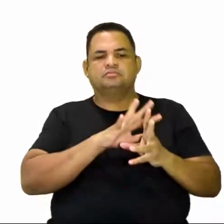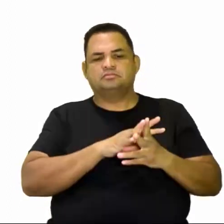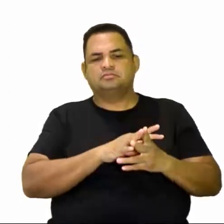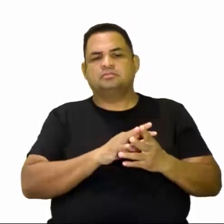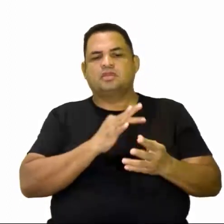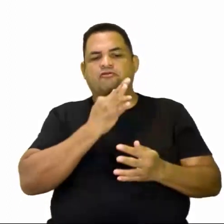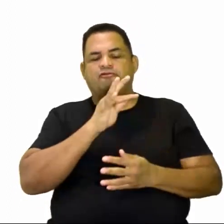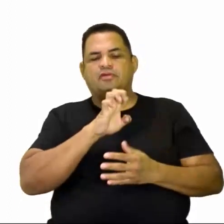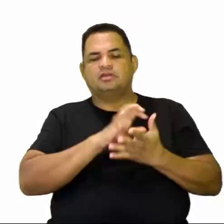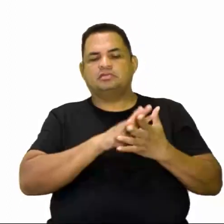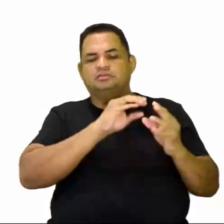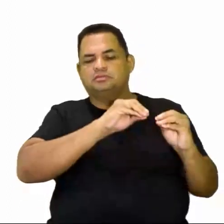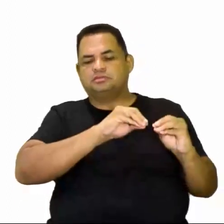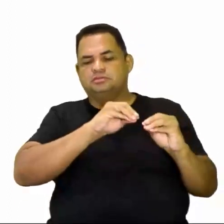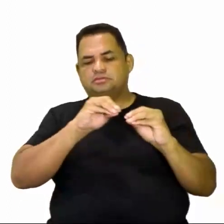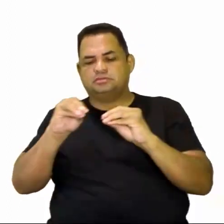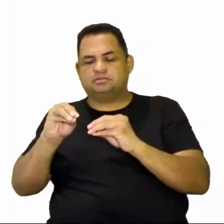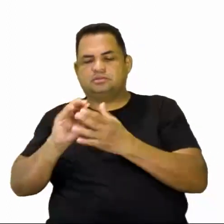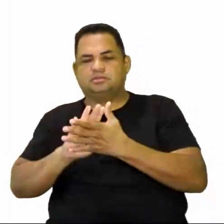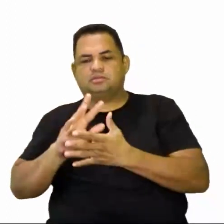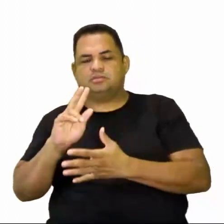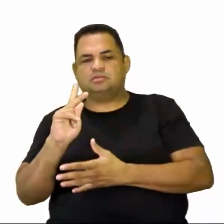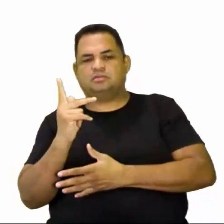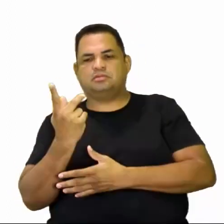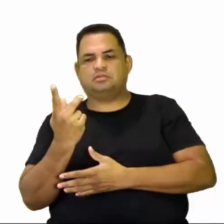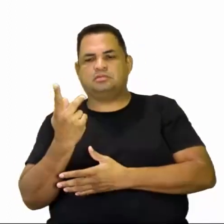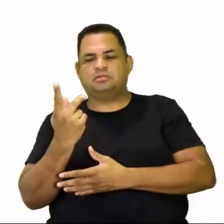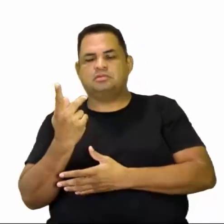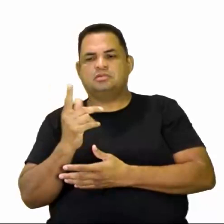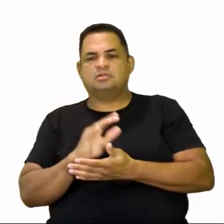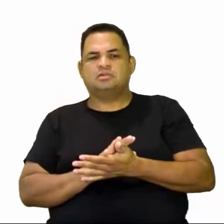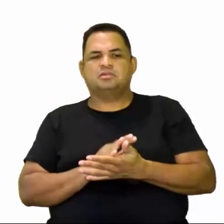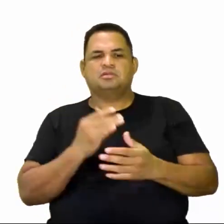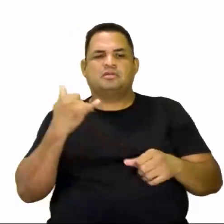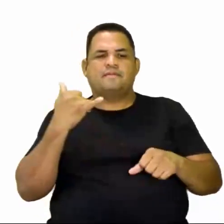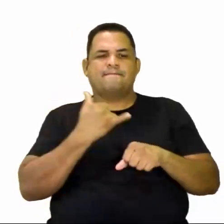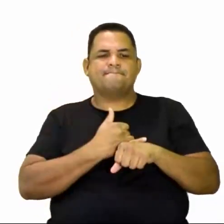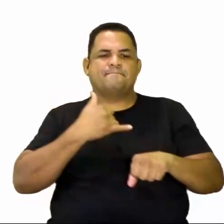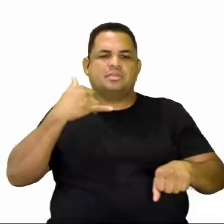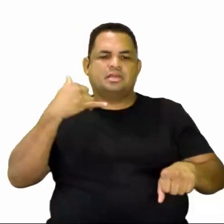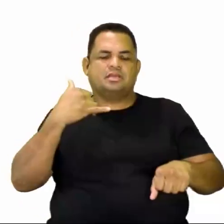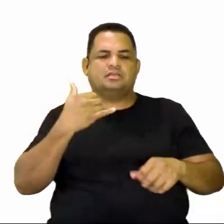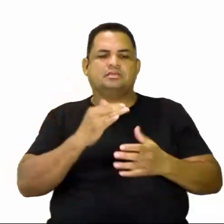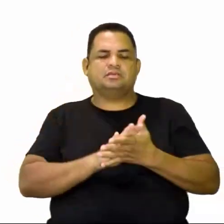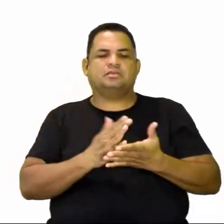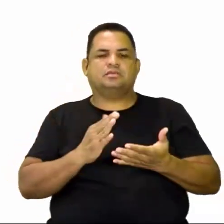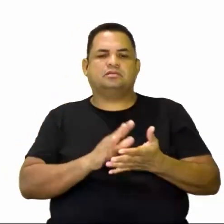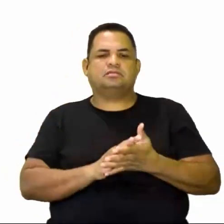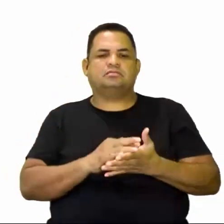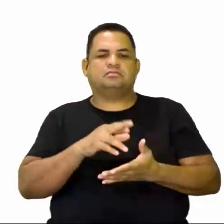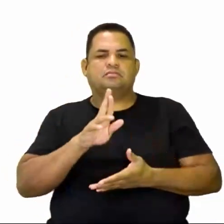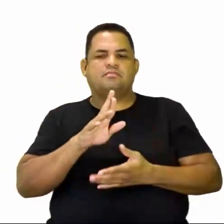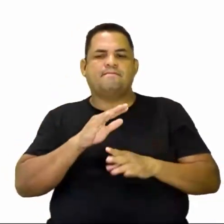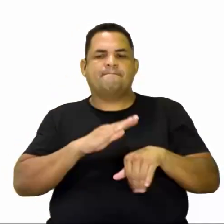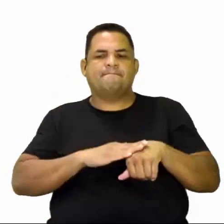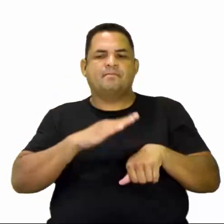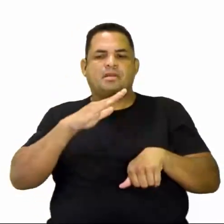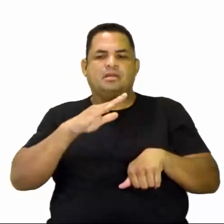deslocando o hidrogênio. Então, o ferro ele é um metal que realmente ele é mais reativo, tá